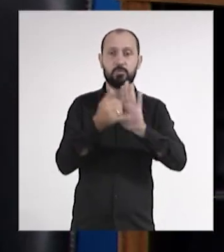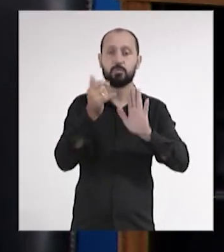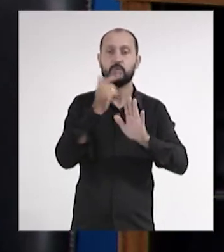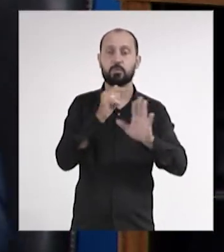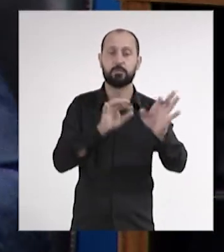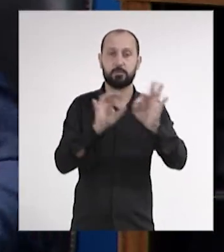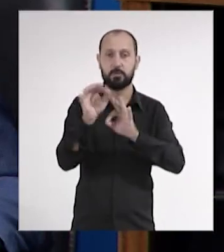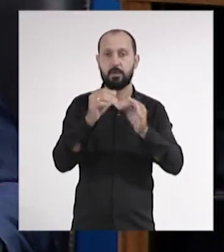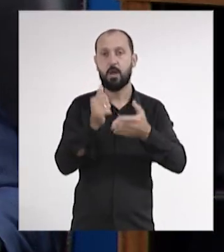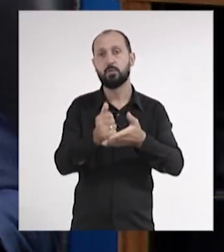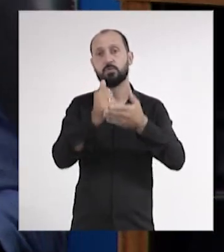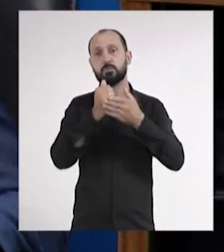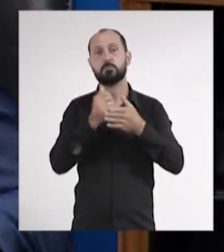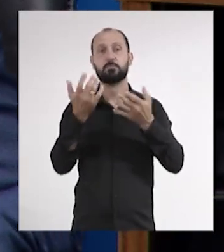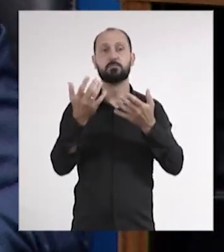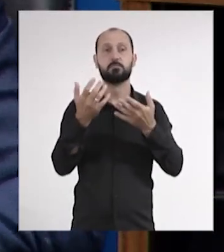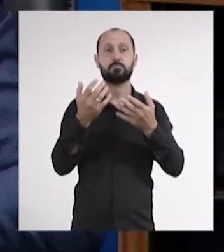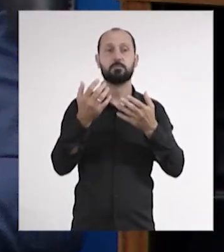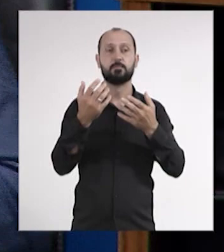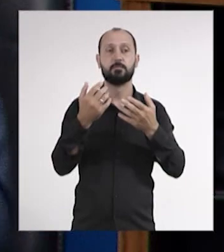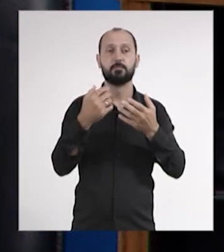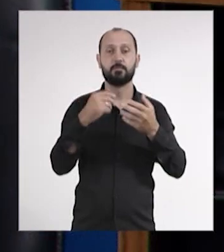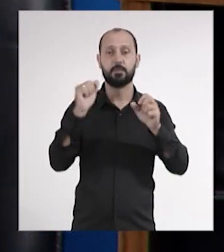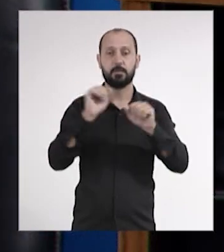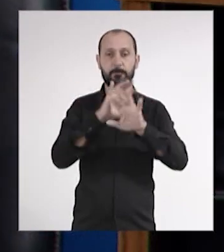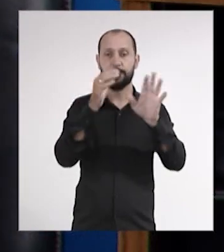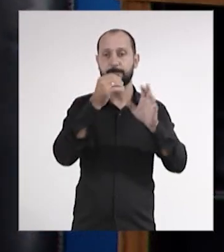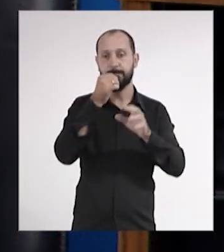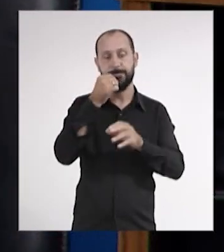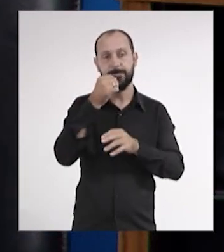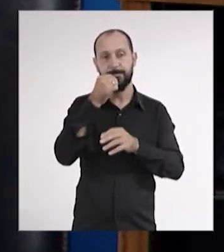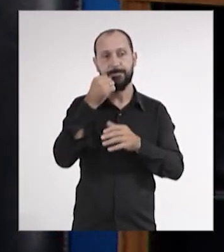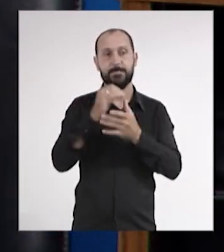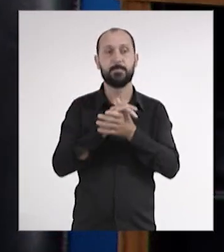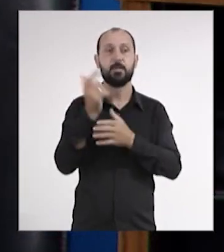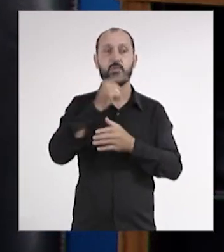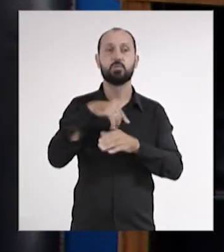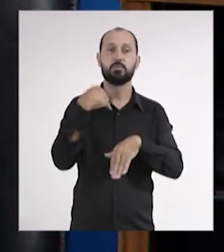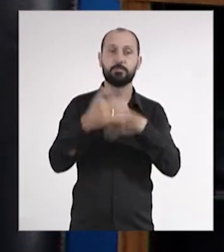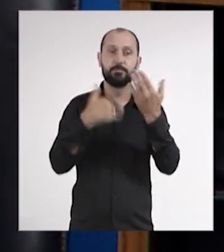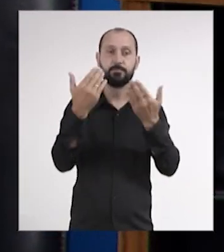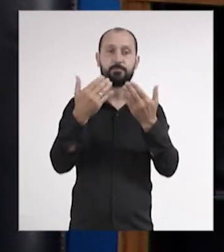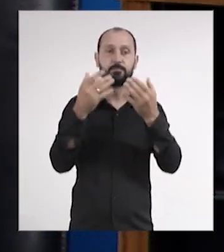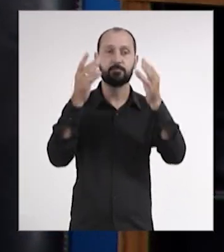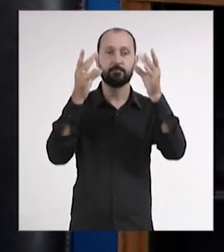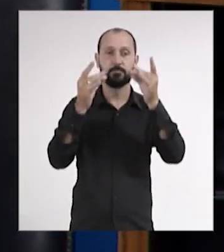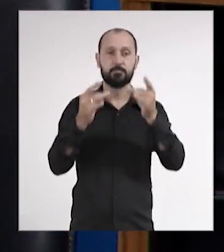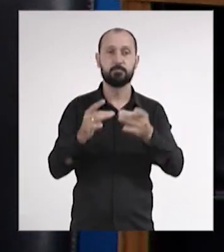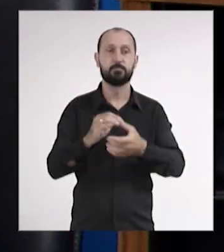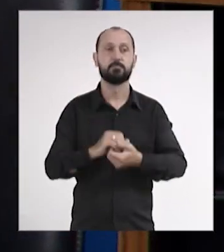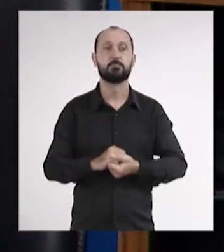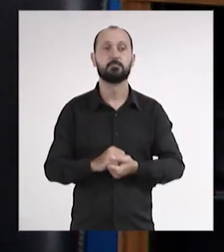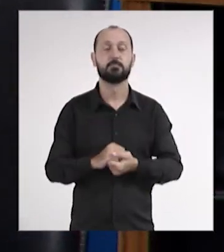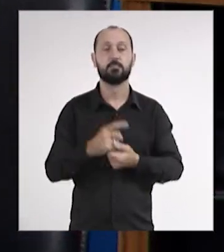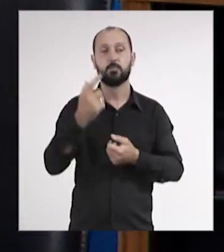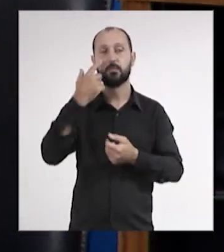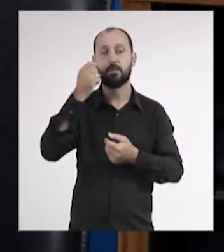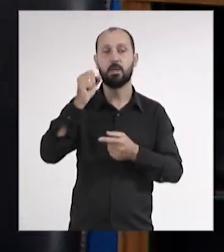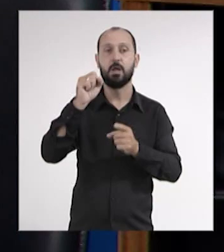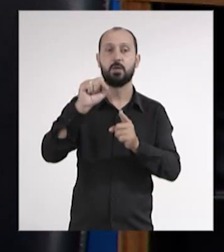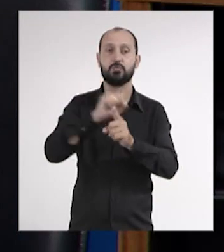melhores contribuições mais apuradas, para que a gente evolua e refine esse projeto da forma que a sociedade bem